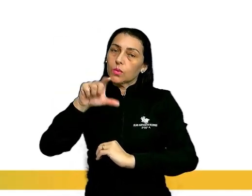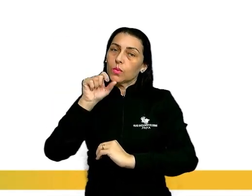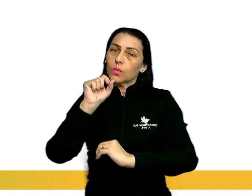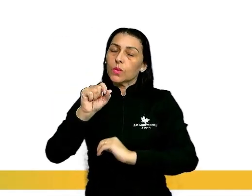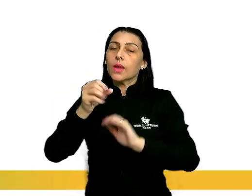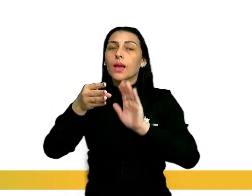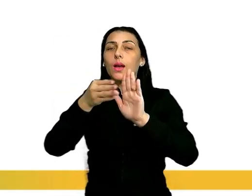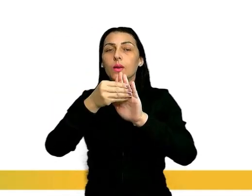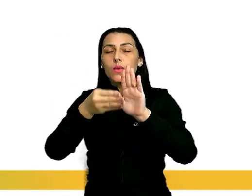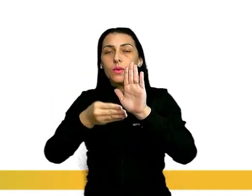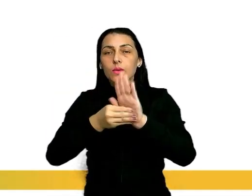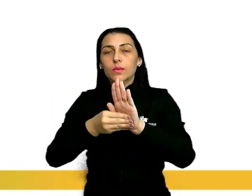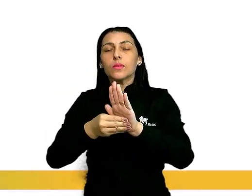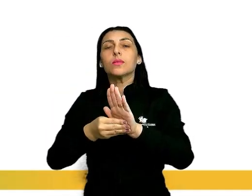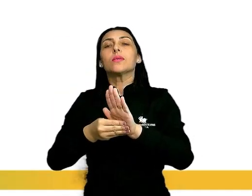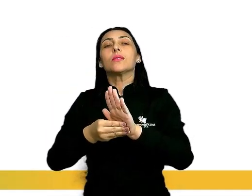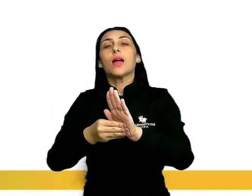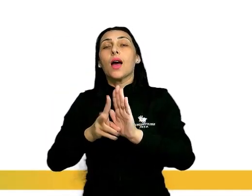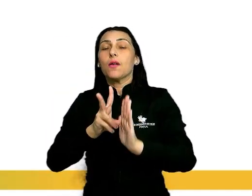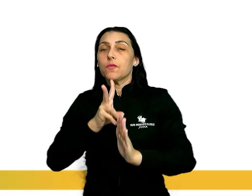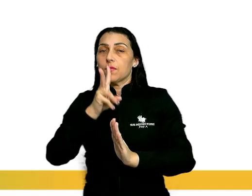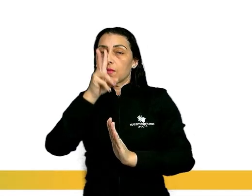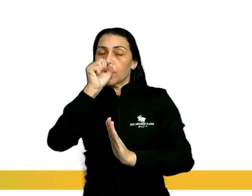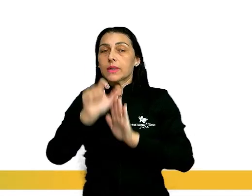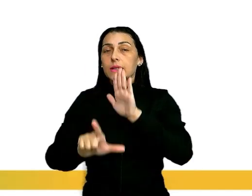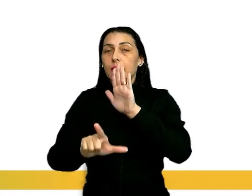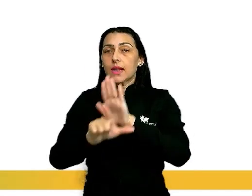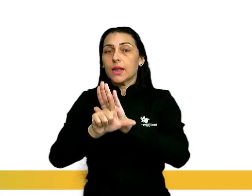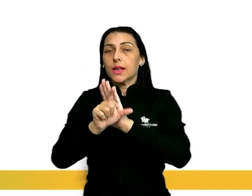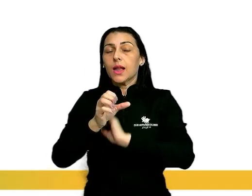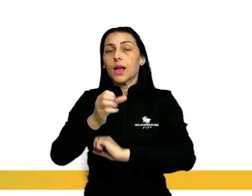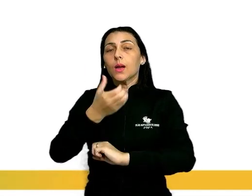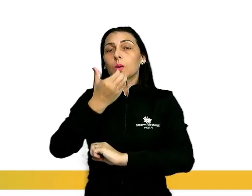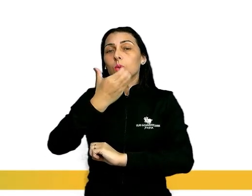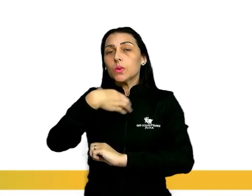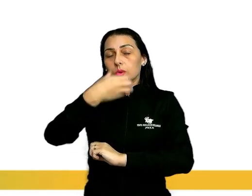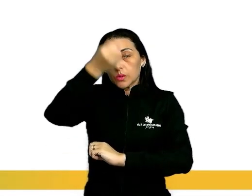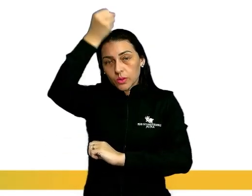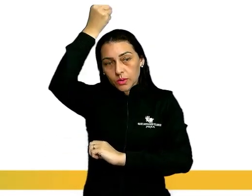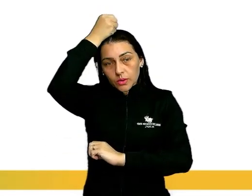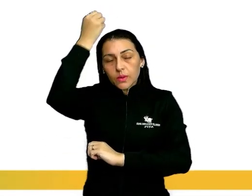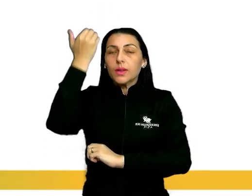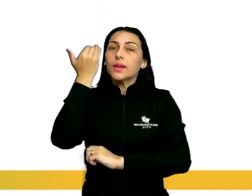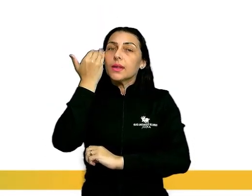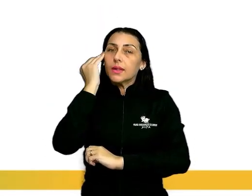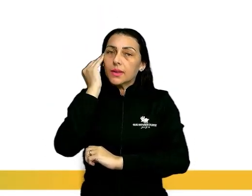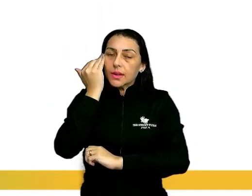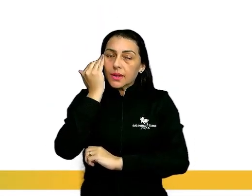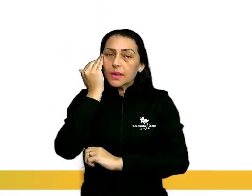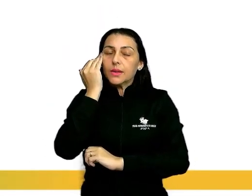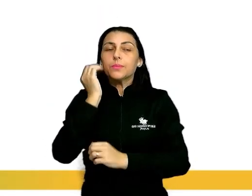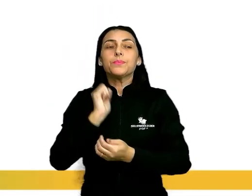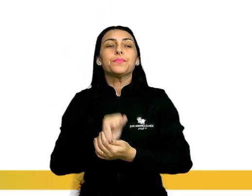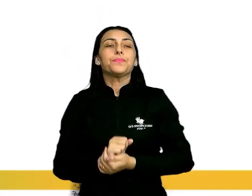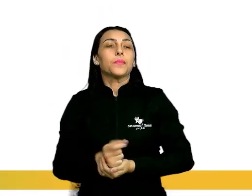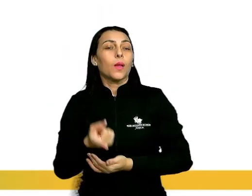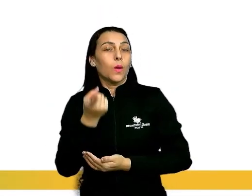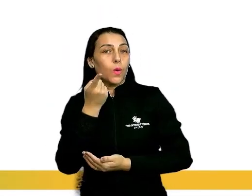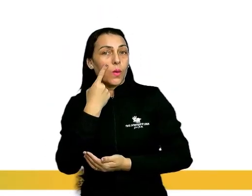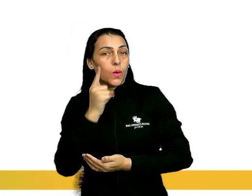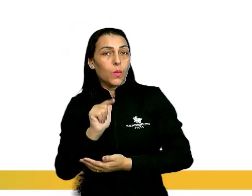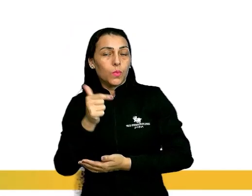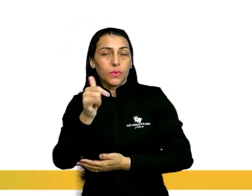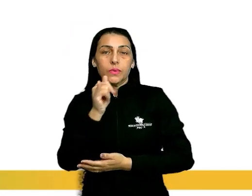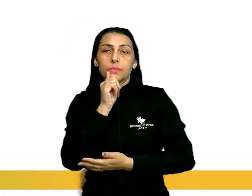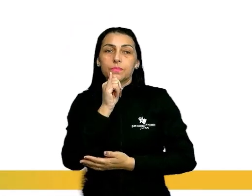ao assunto da Poça né das leis de Newton para entender essa parte aqui tão importante da est Olha só outro